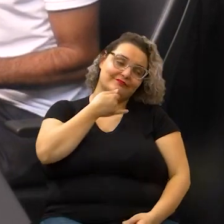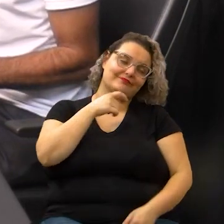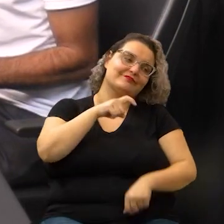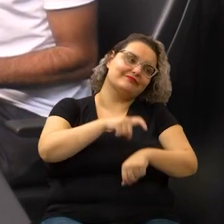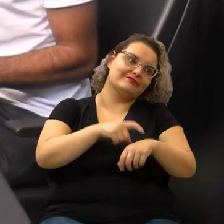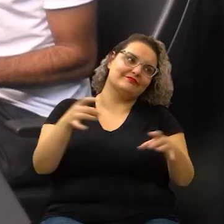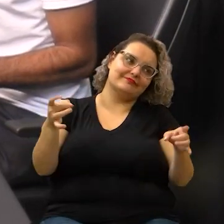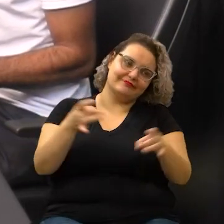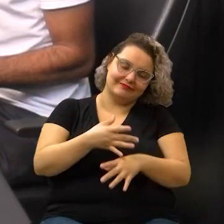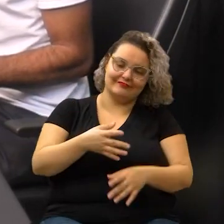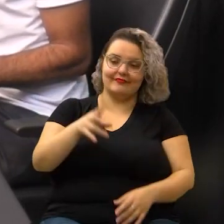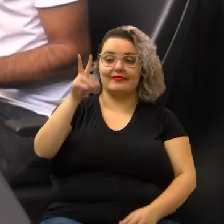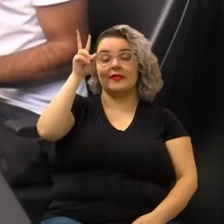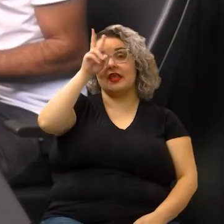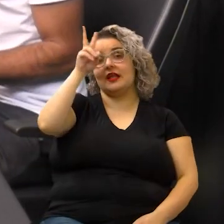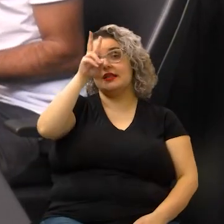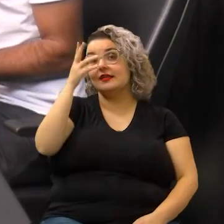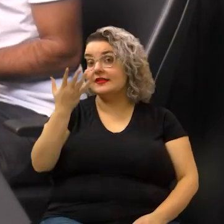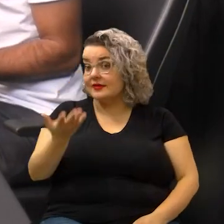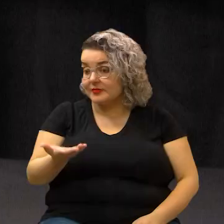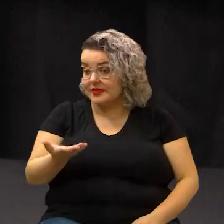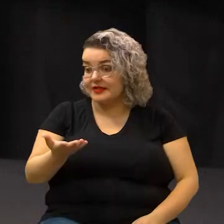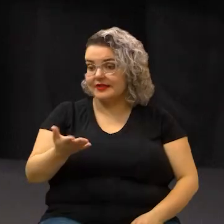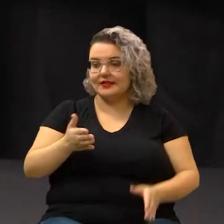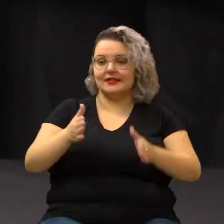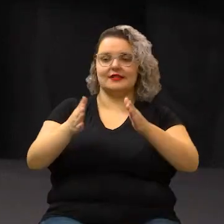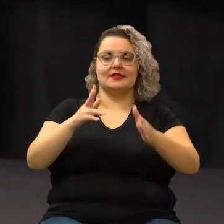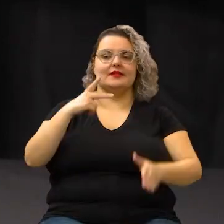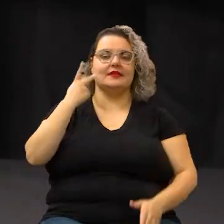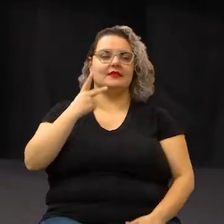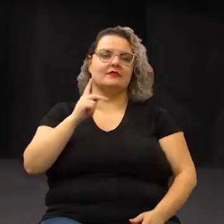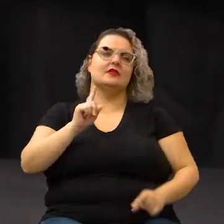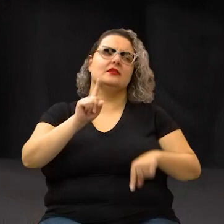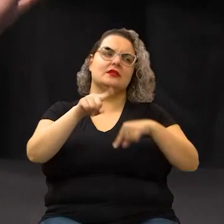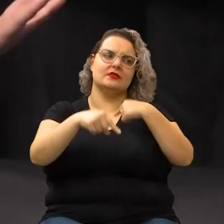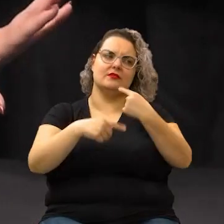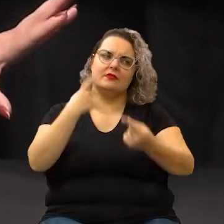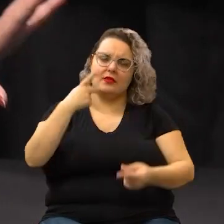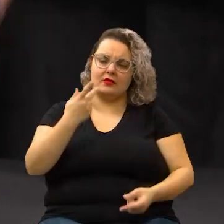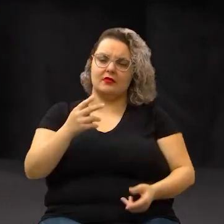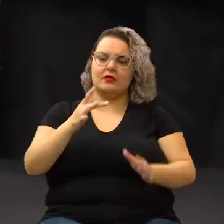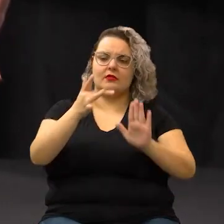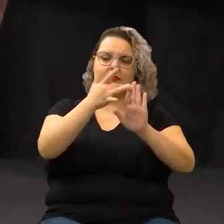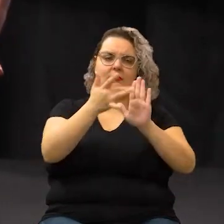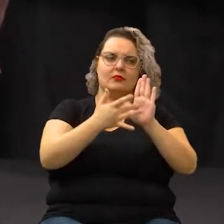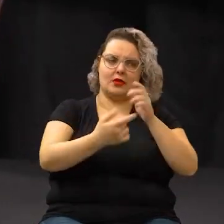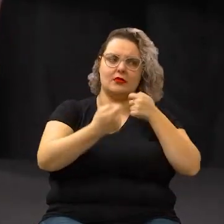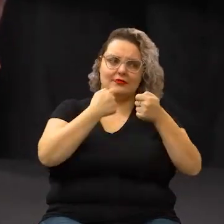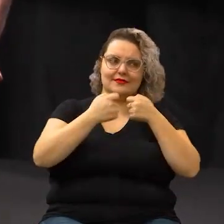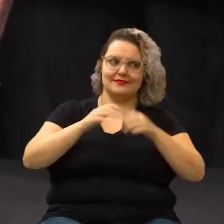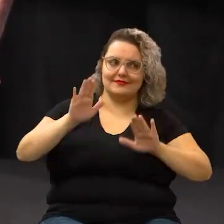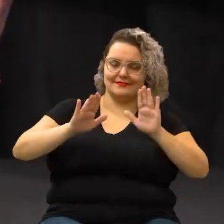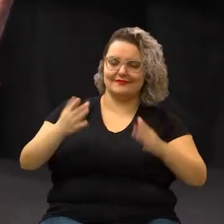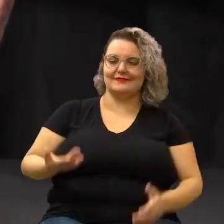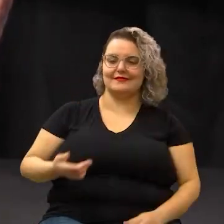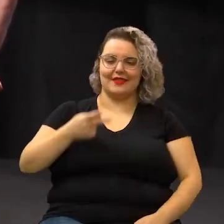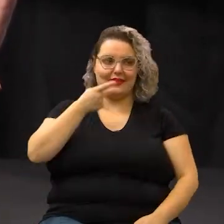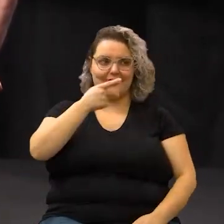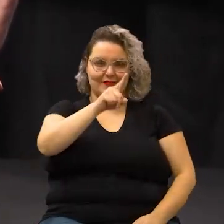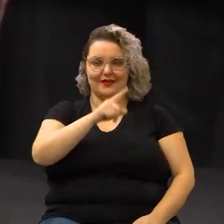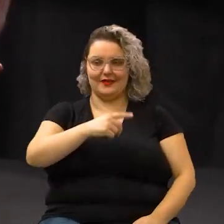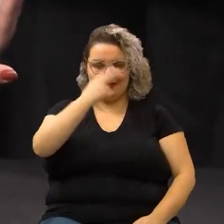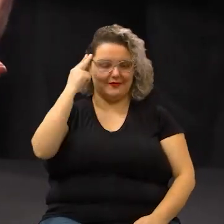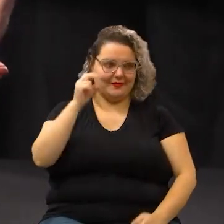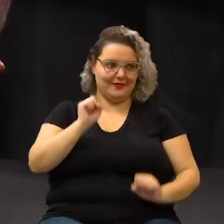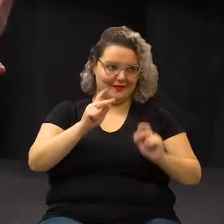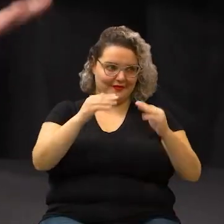Ô Igor, infelizmente nosso tempo acabou. Lembrando, olha, que essa parte da vereança a gente vai deixar para você falar no Em Pauta, tá bom?